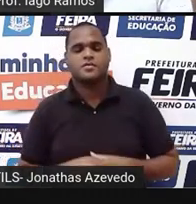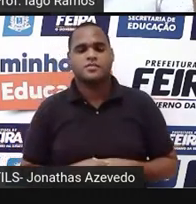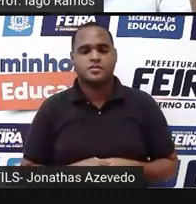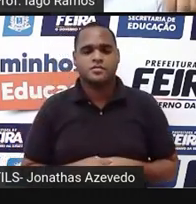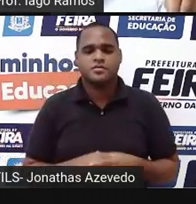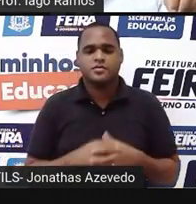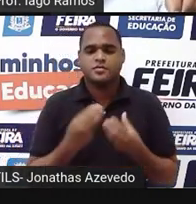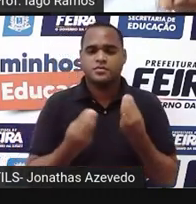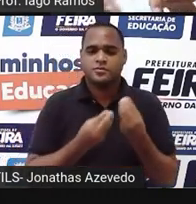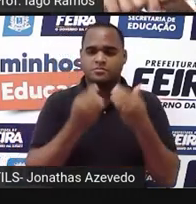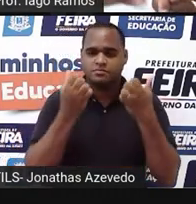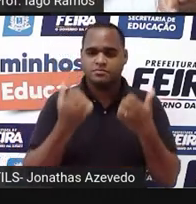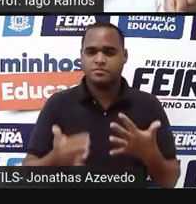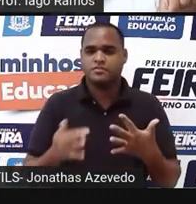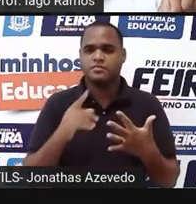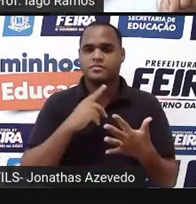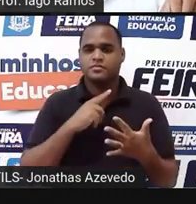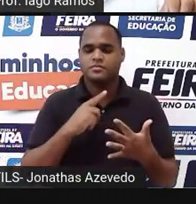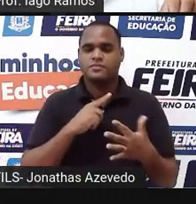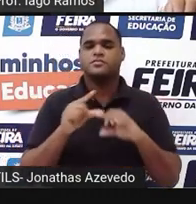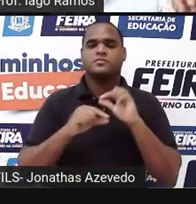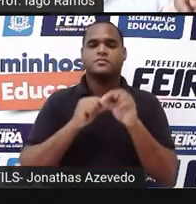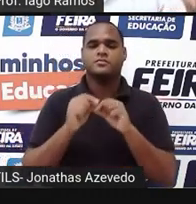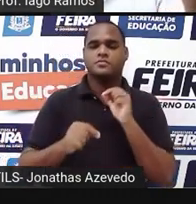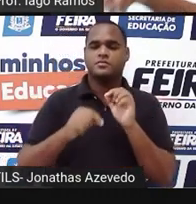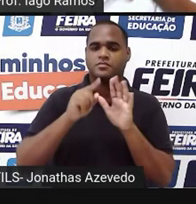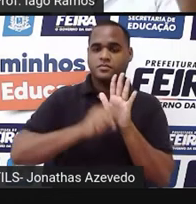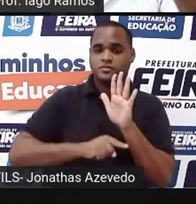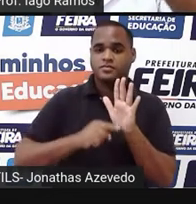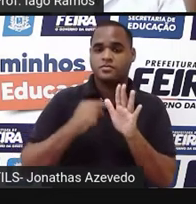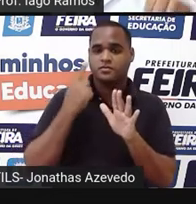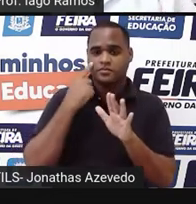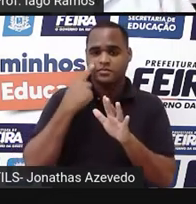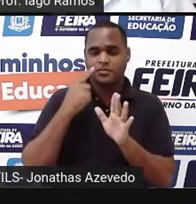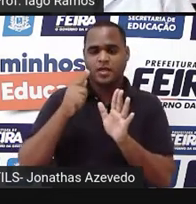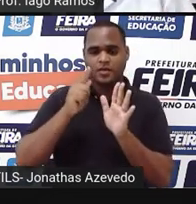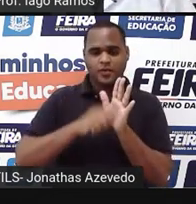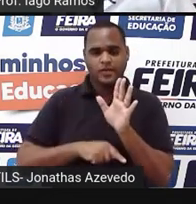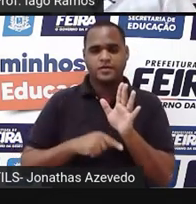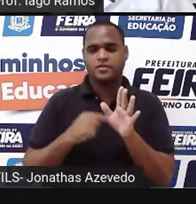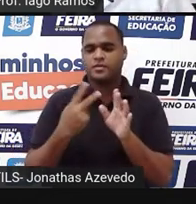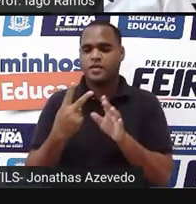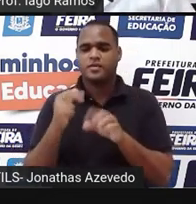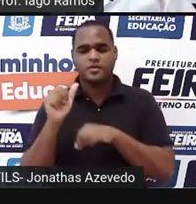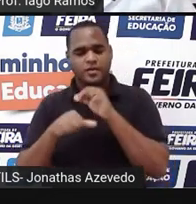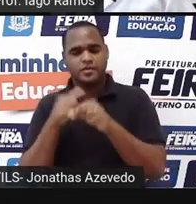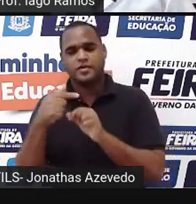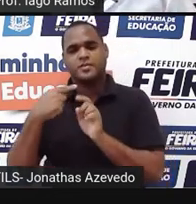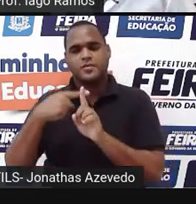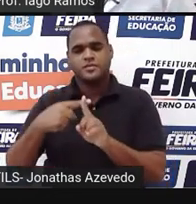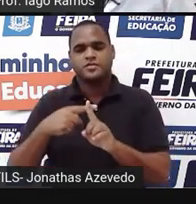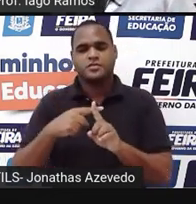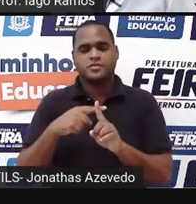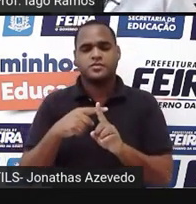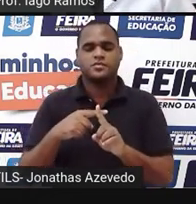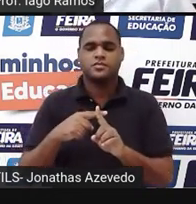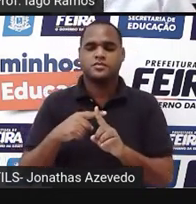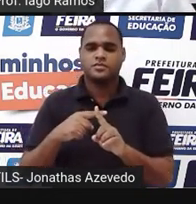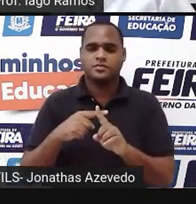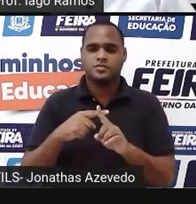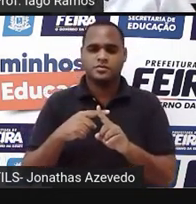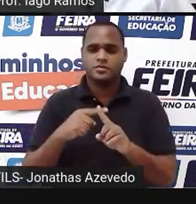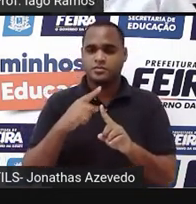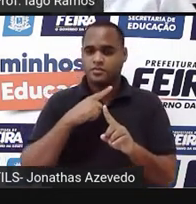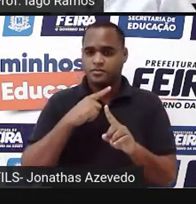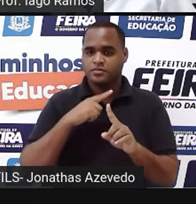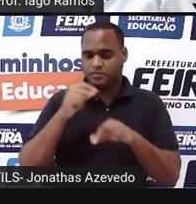como se o menos de fora negasse o menos de dentro, porque quando você multiplica dois negativos, vira positivo. Então, ali vai ficar 2